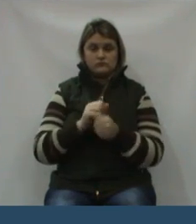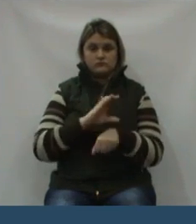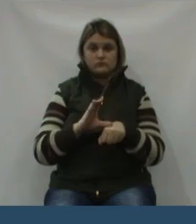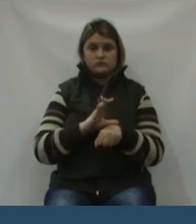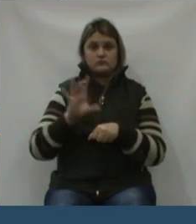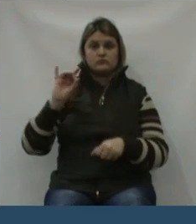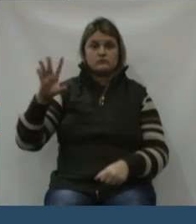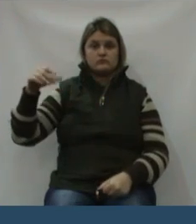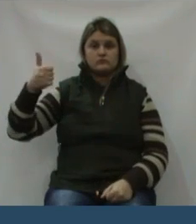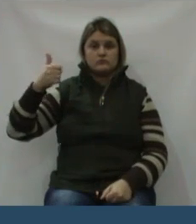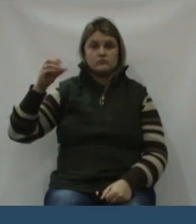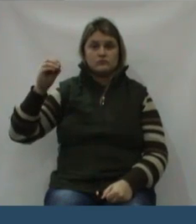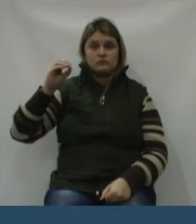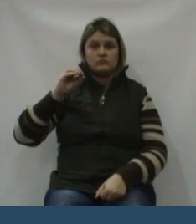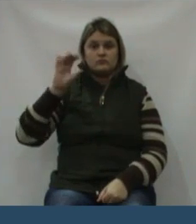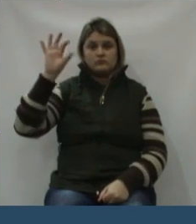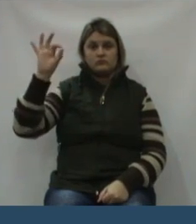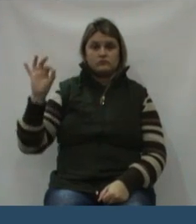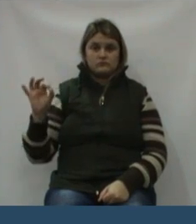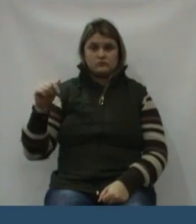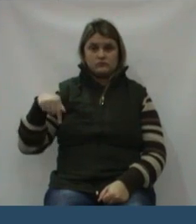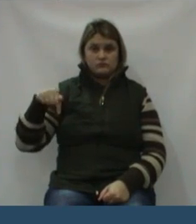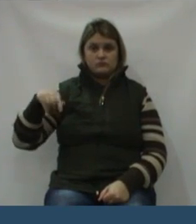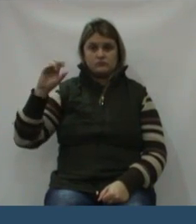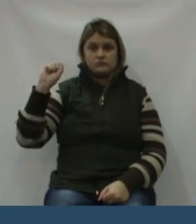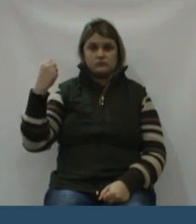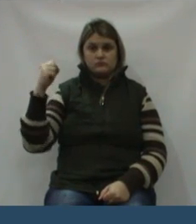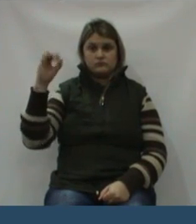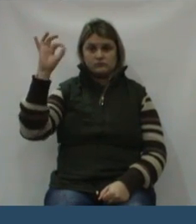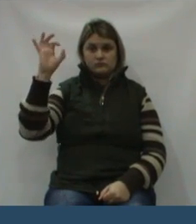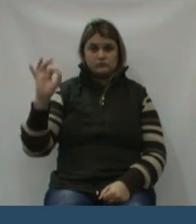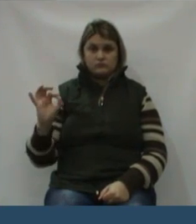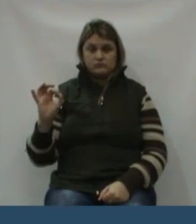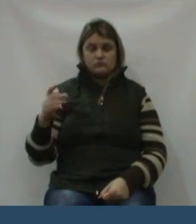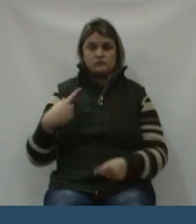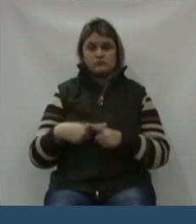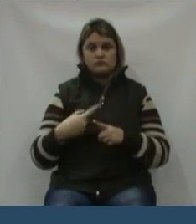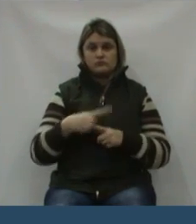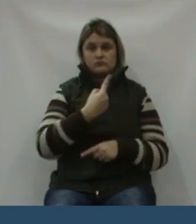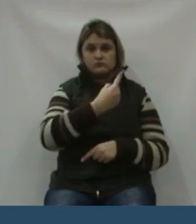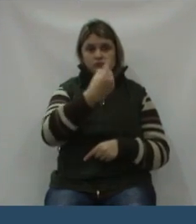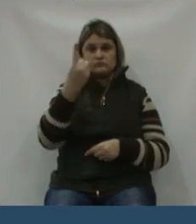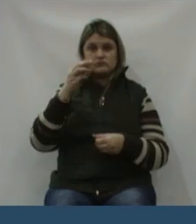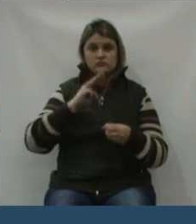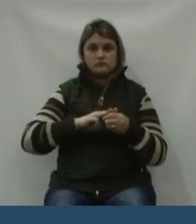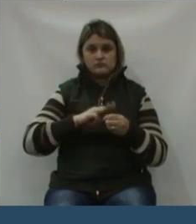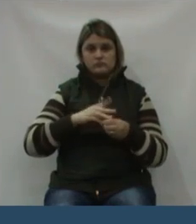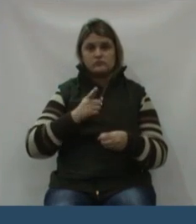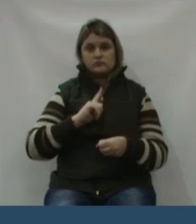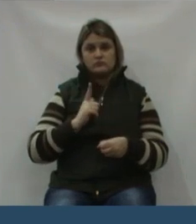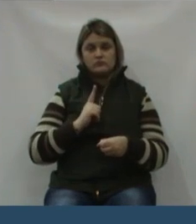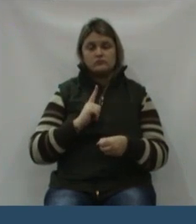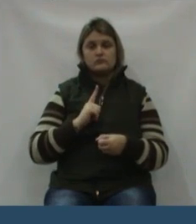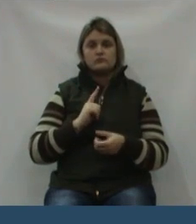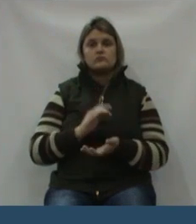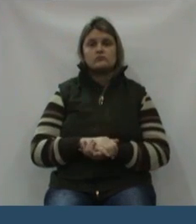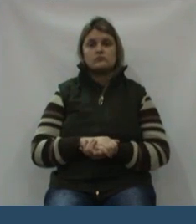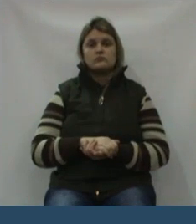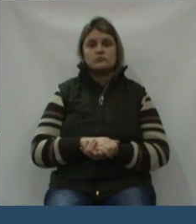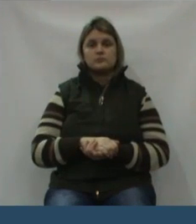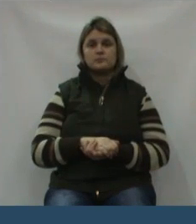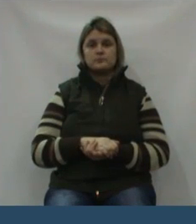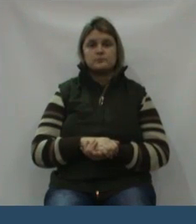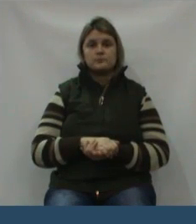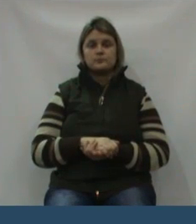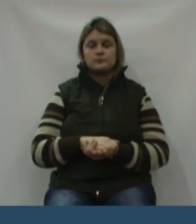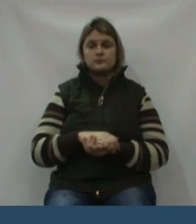a 10%. A 10%. Aqui é 8%, porque cada município tem a